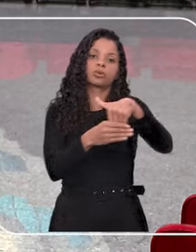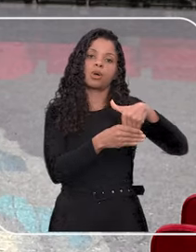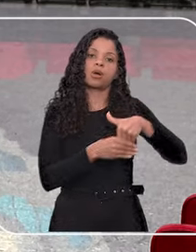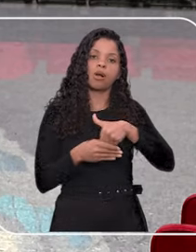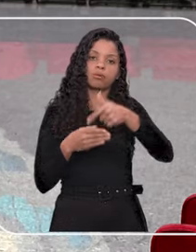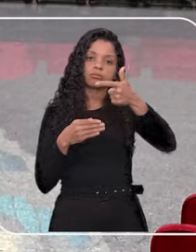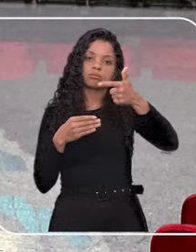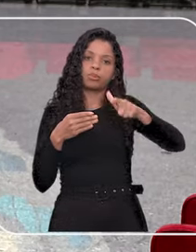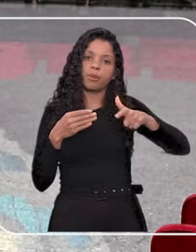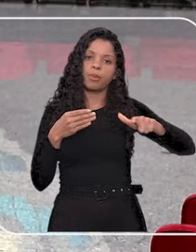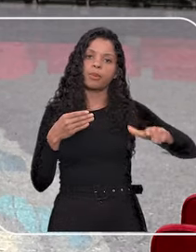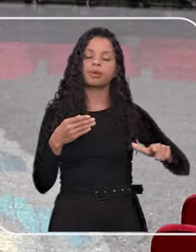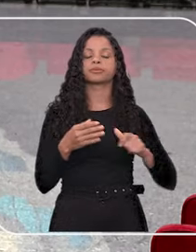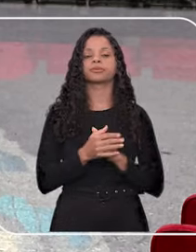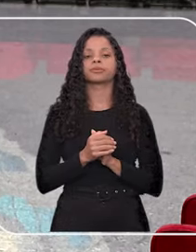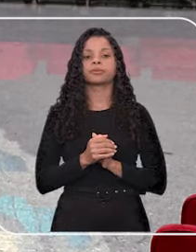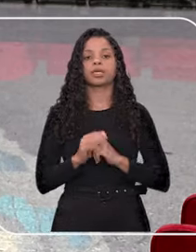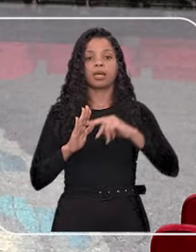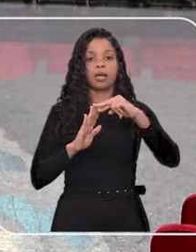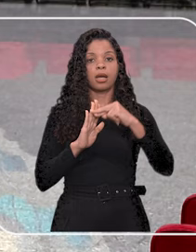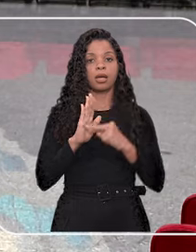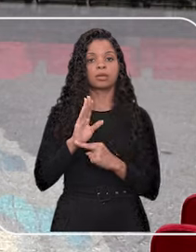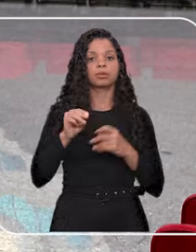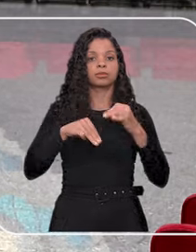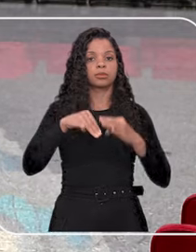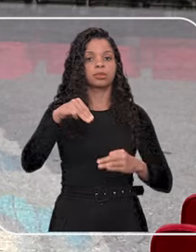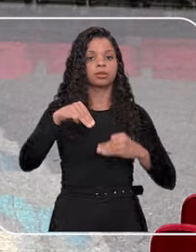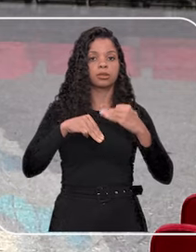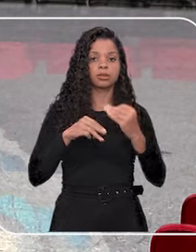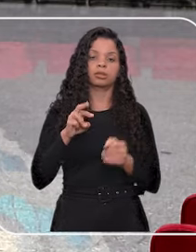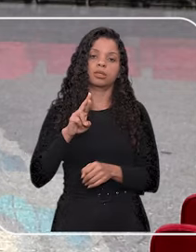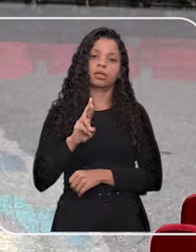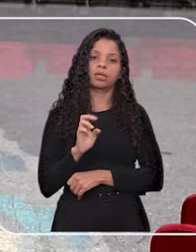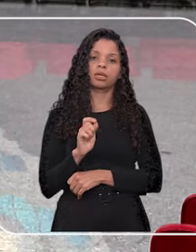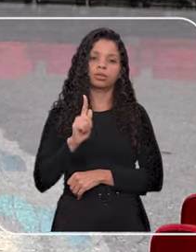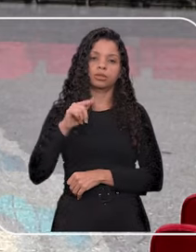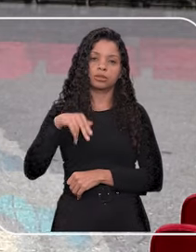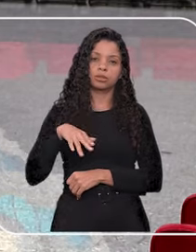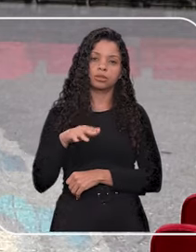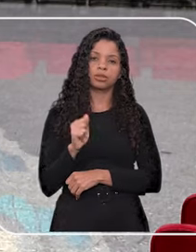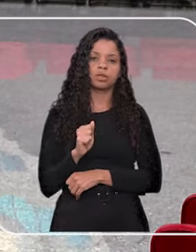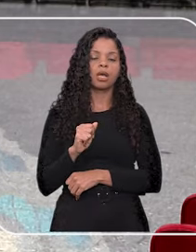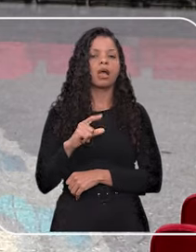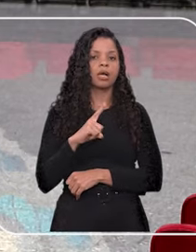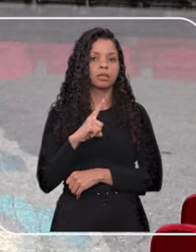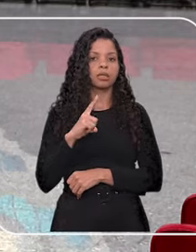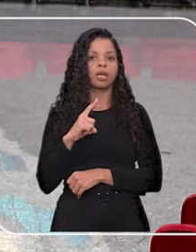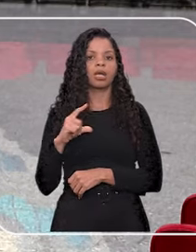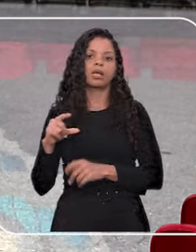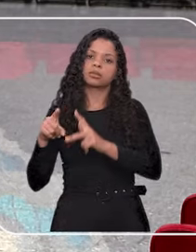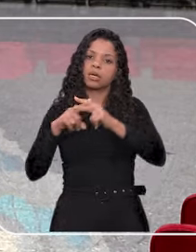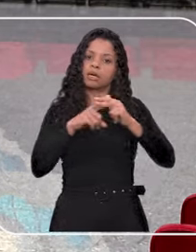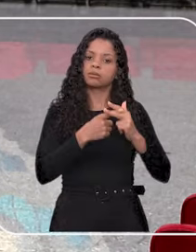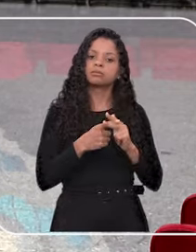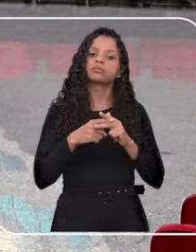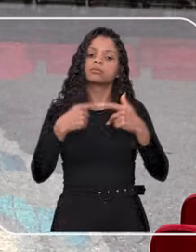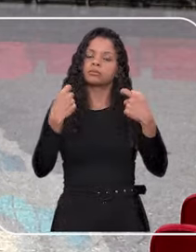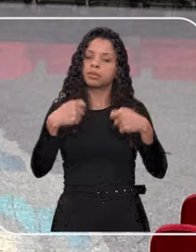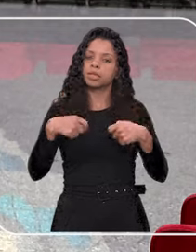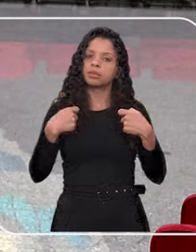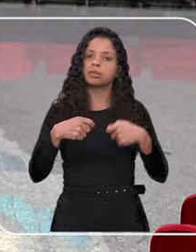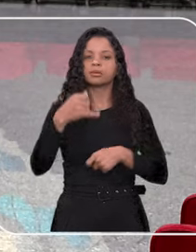repetitivo para a relatora do repetitivo ministra Regina Helena Costa a modulação foi